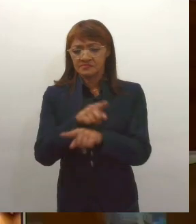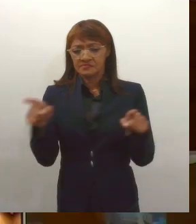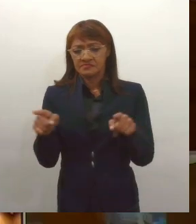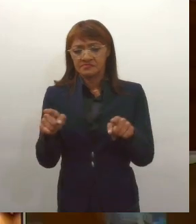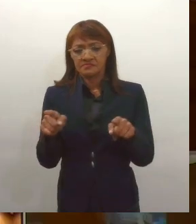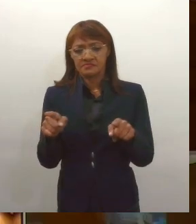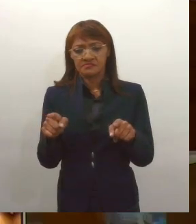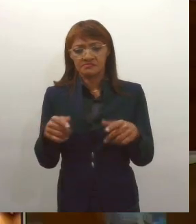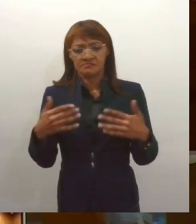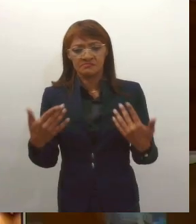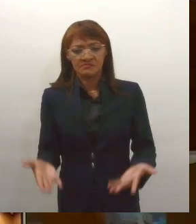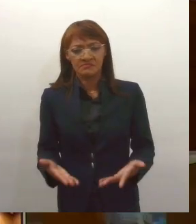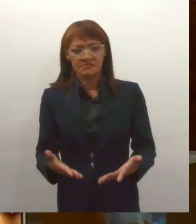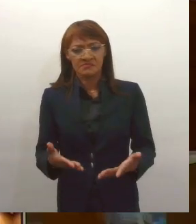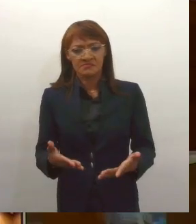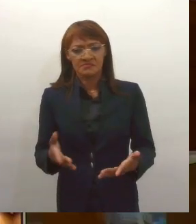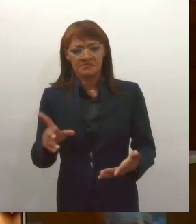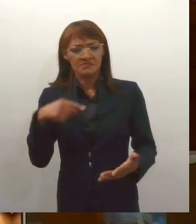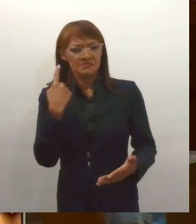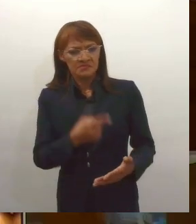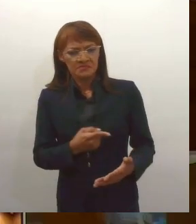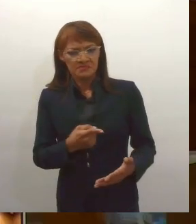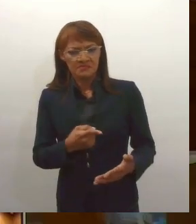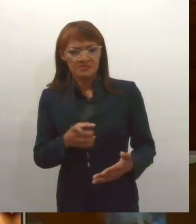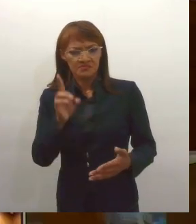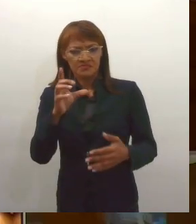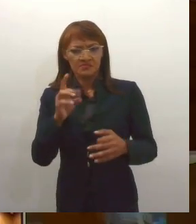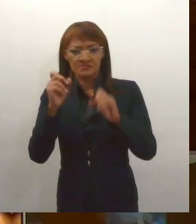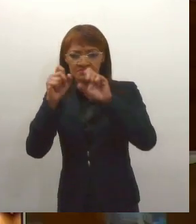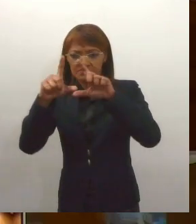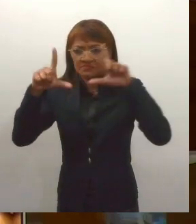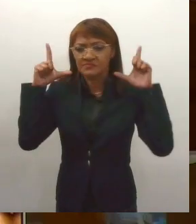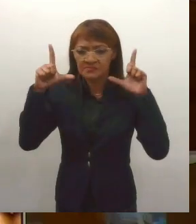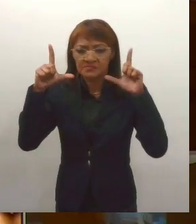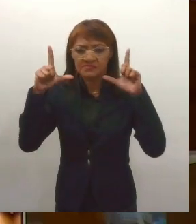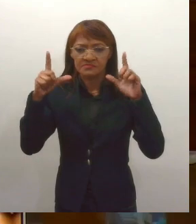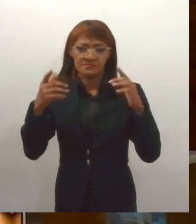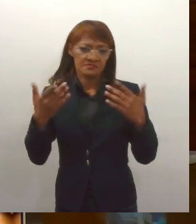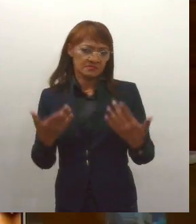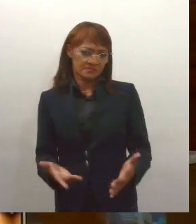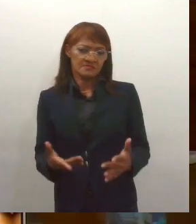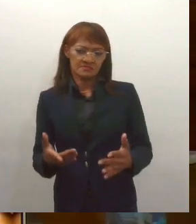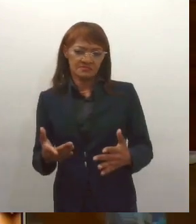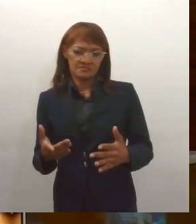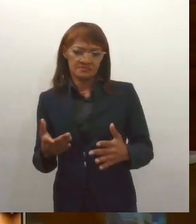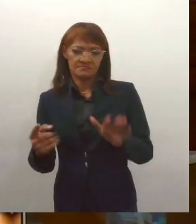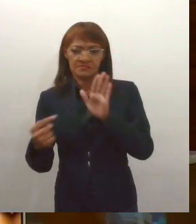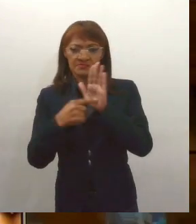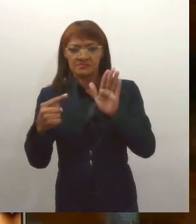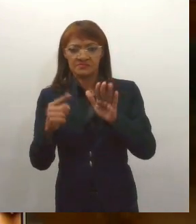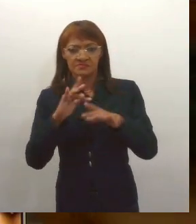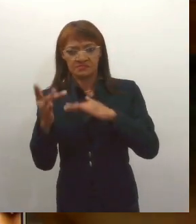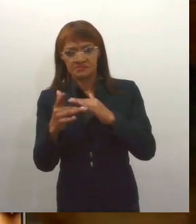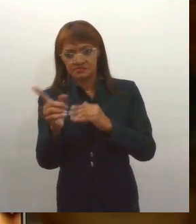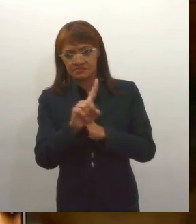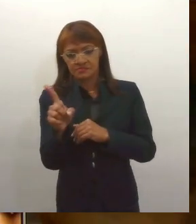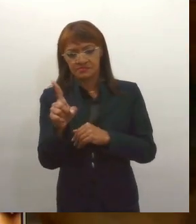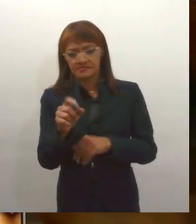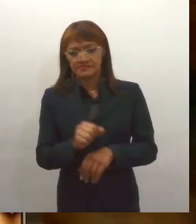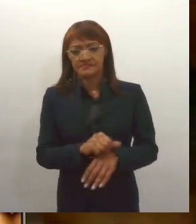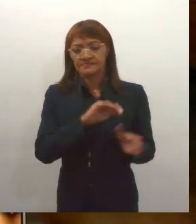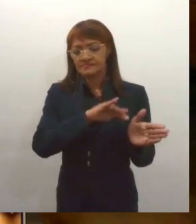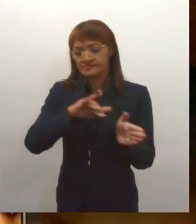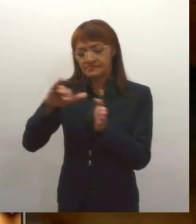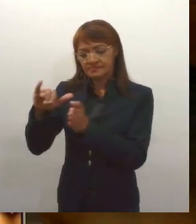visibilidade para ter likes nas redes sociais senhor presidente sobre ainda sobre a questão de como